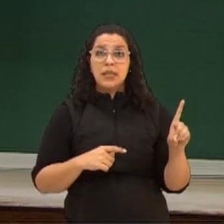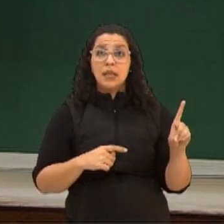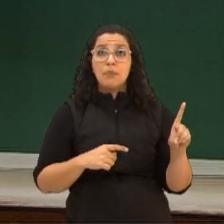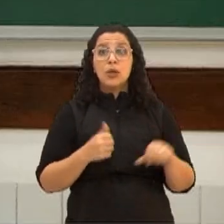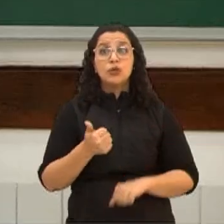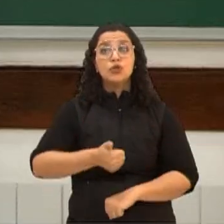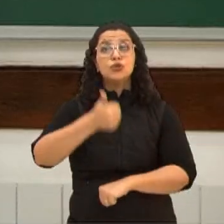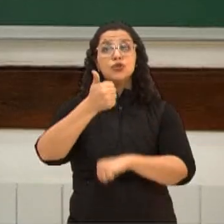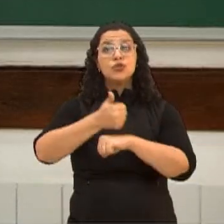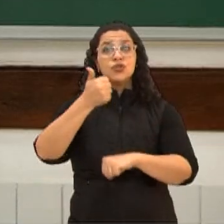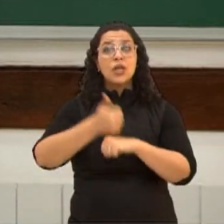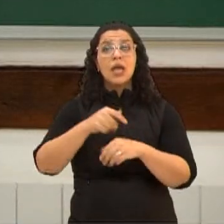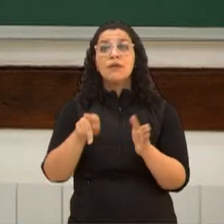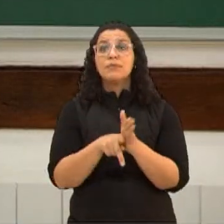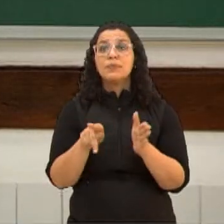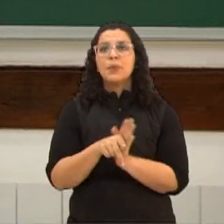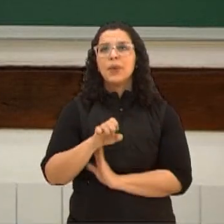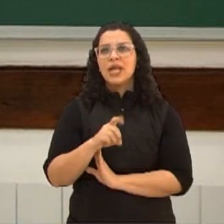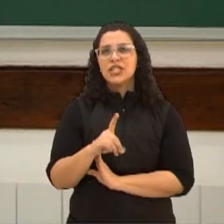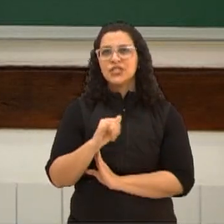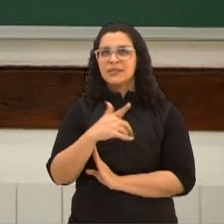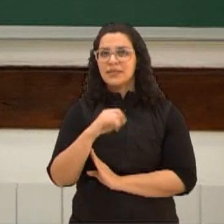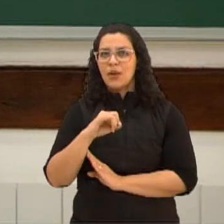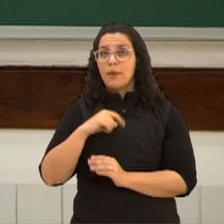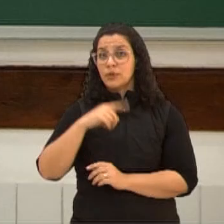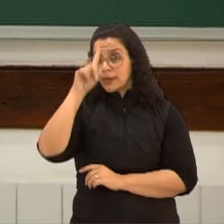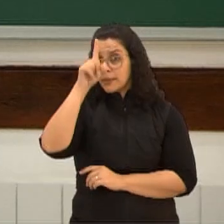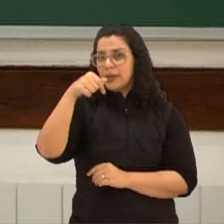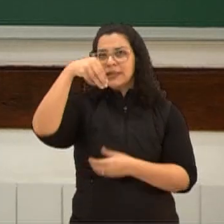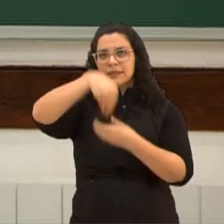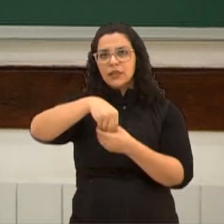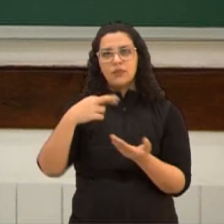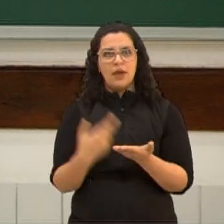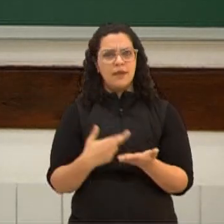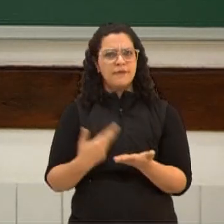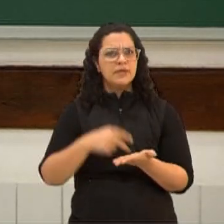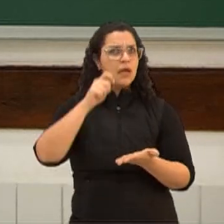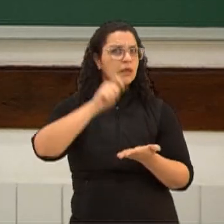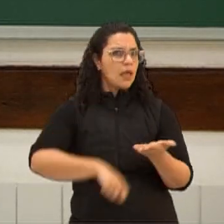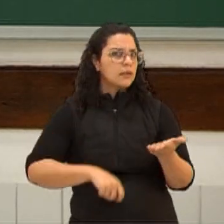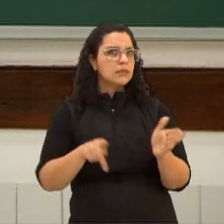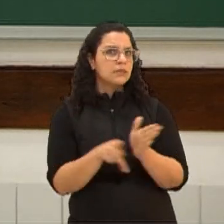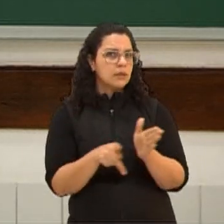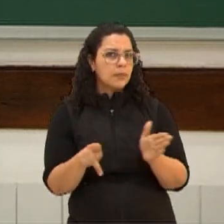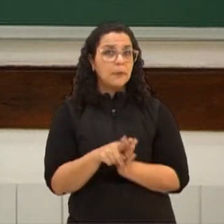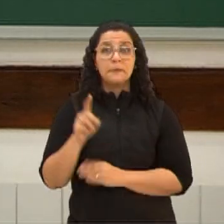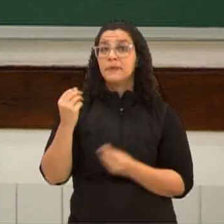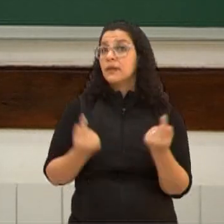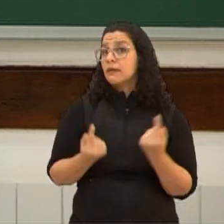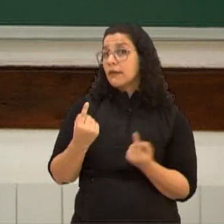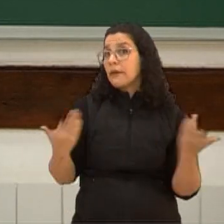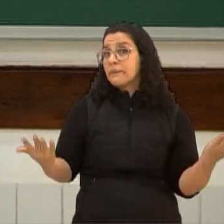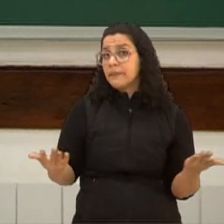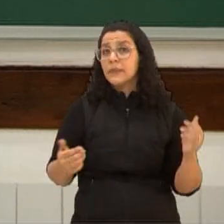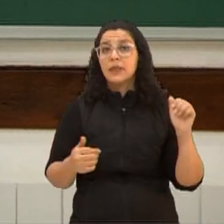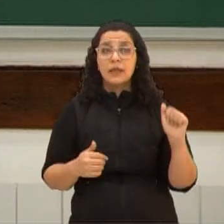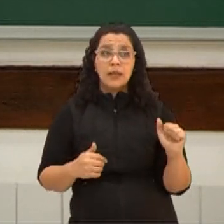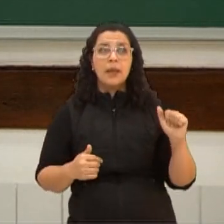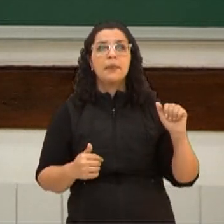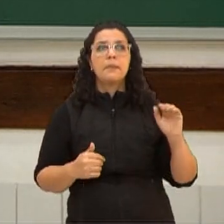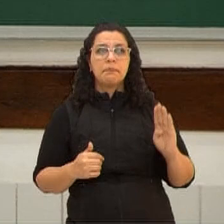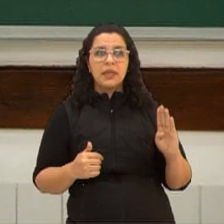letra D, o editor-chefe, a pessoa que manda ali na revista, na editoração da revista. Então, quem será